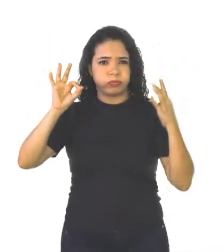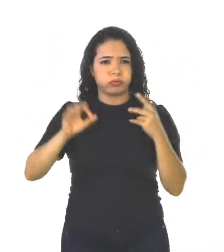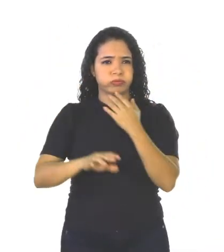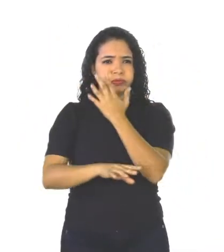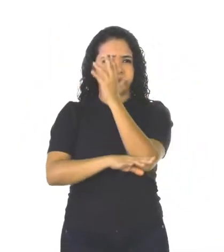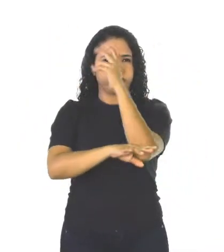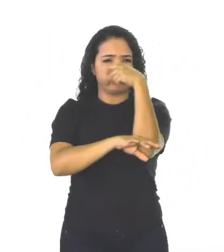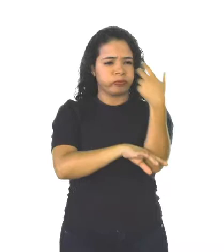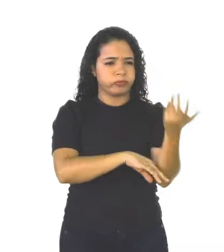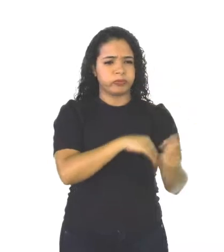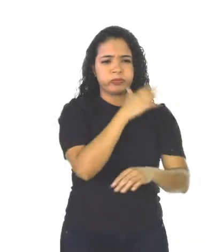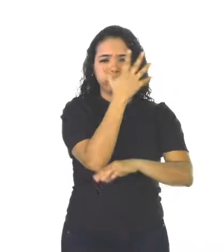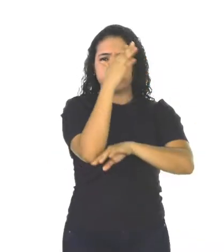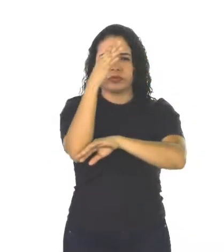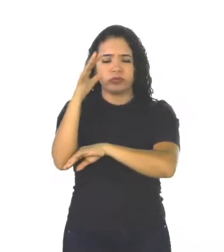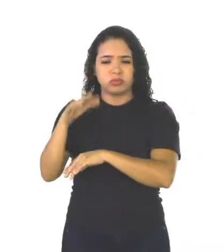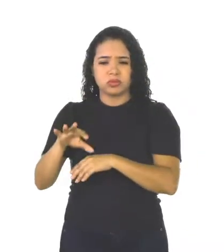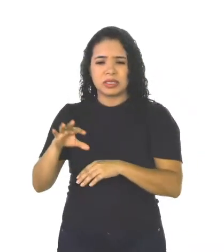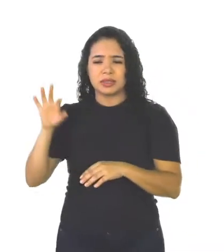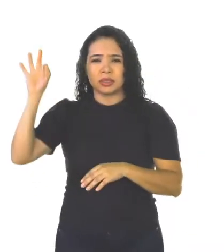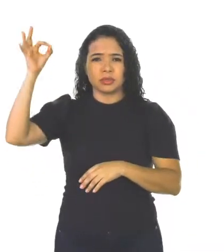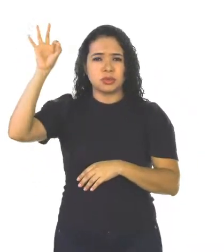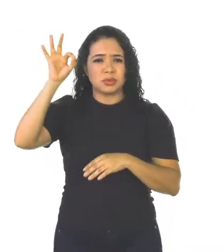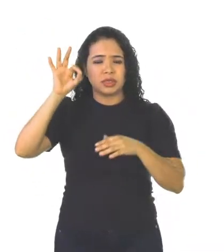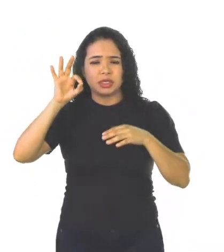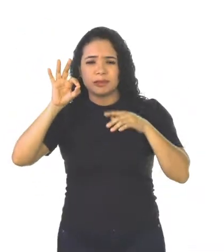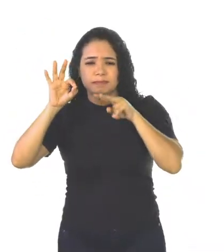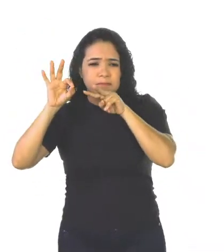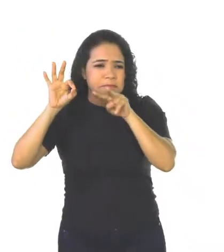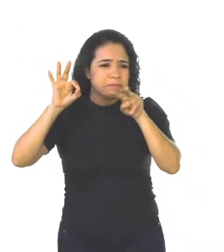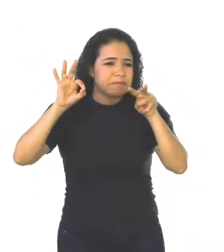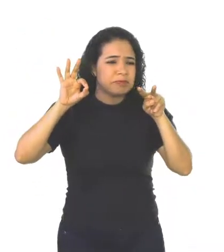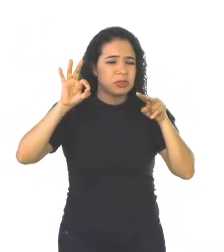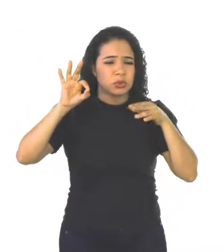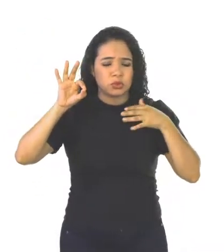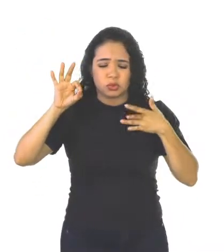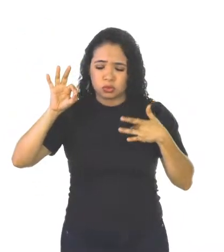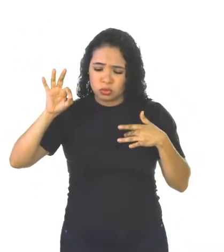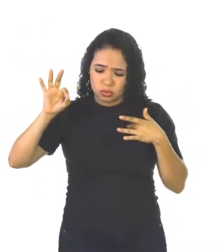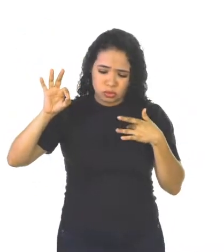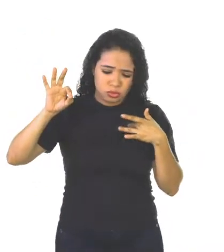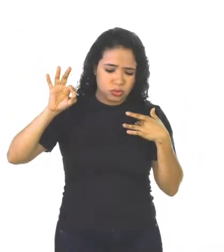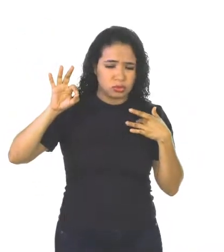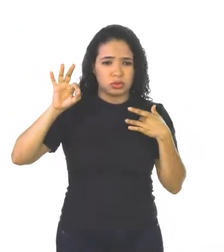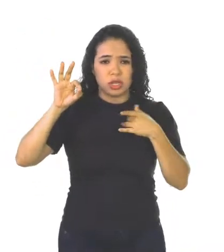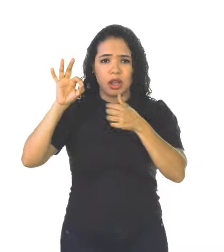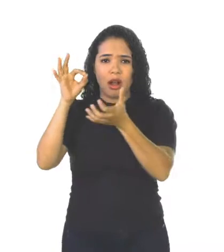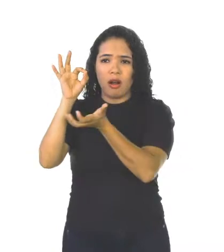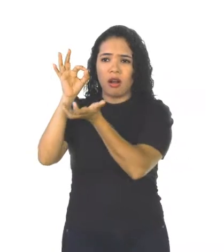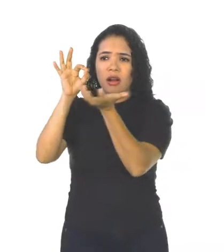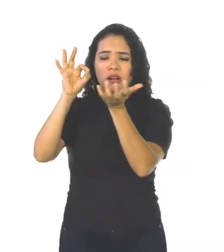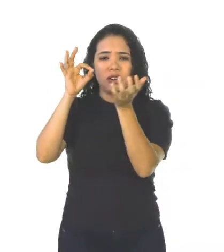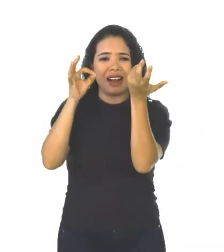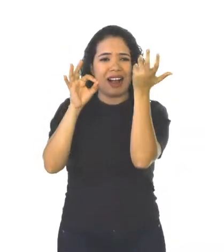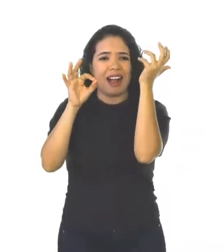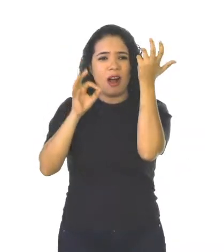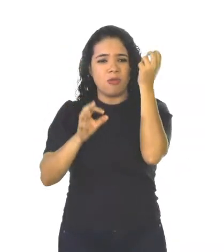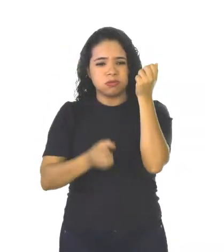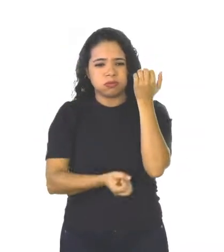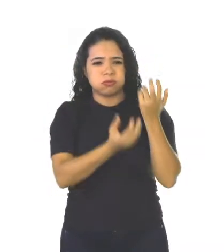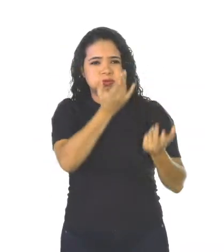destruição e muita dor. Queimou todas as suas coisas e seu aconchego de lá.